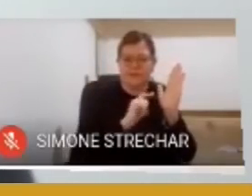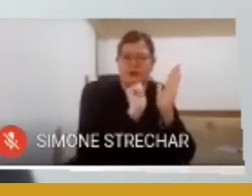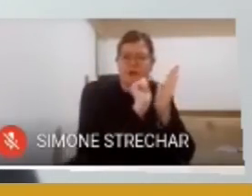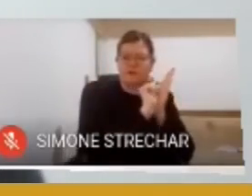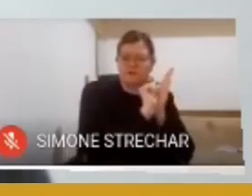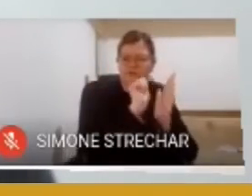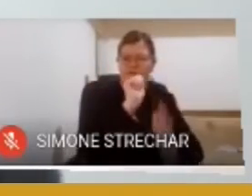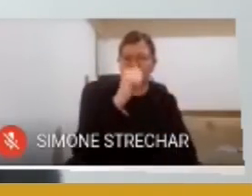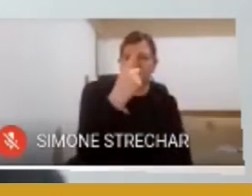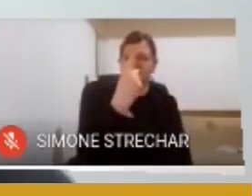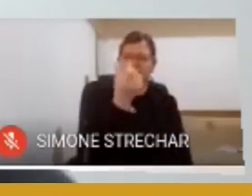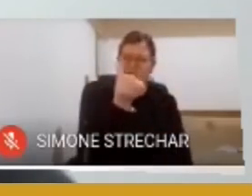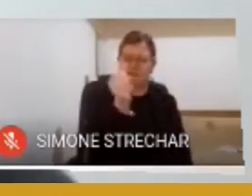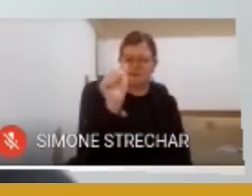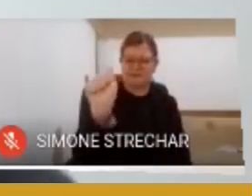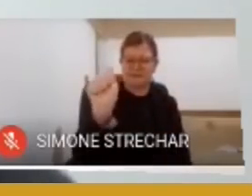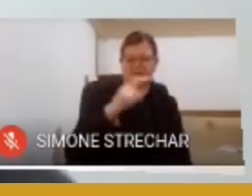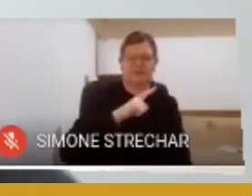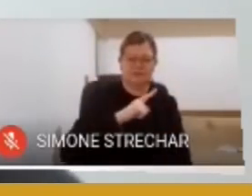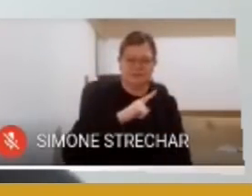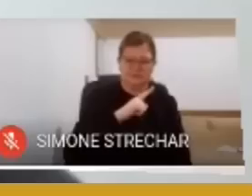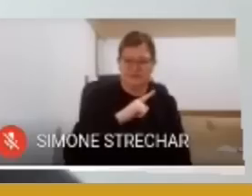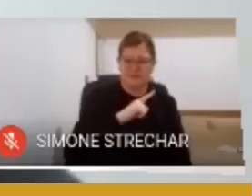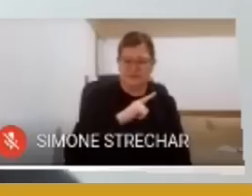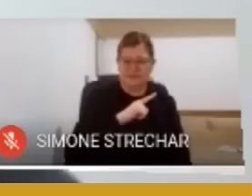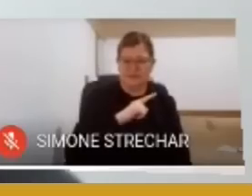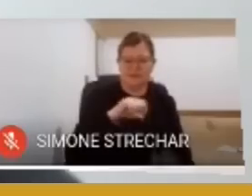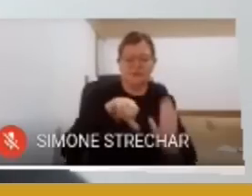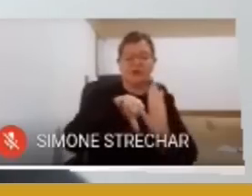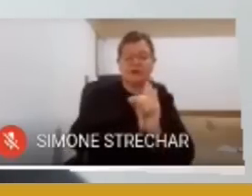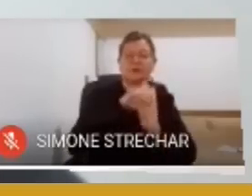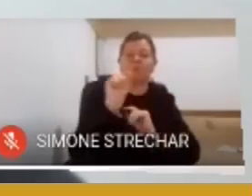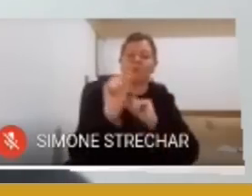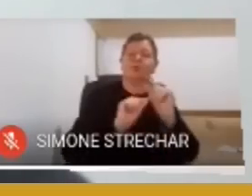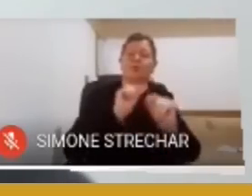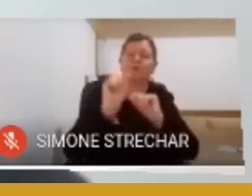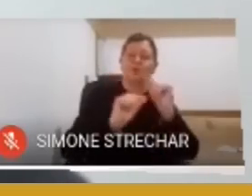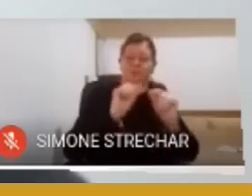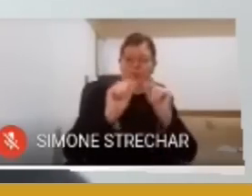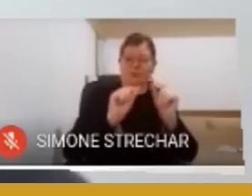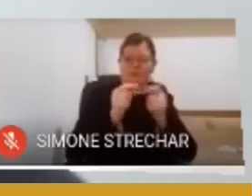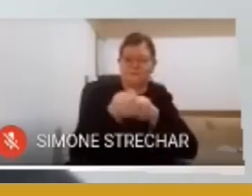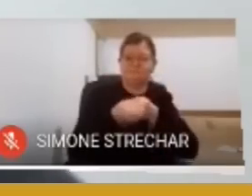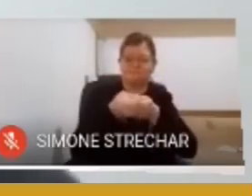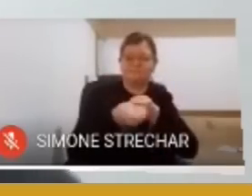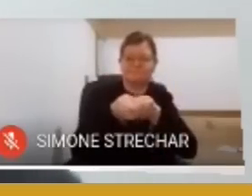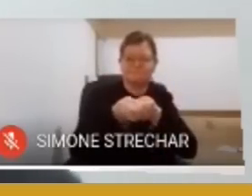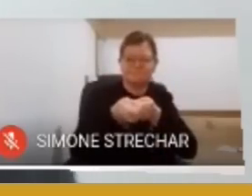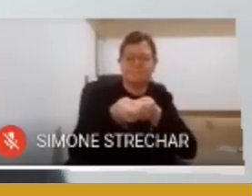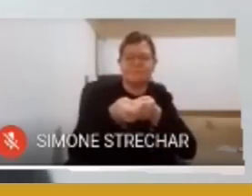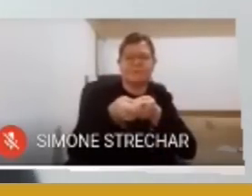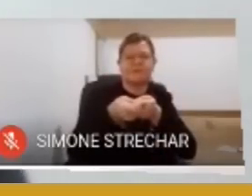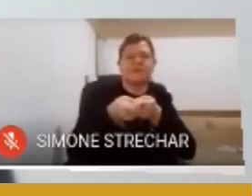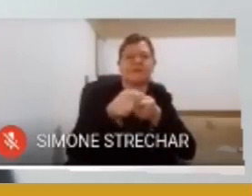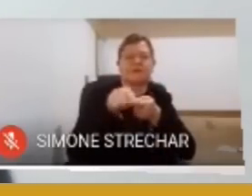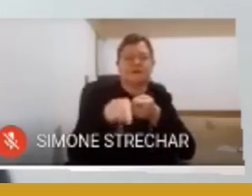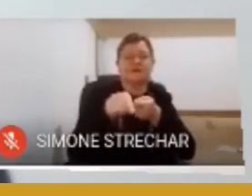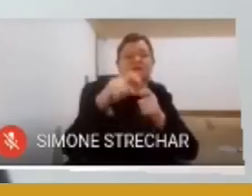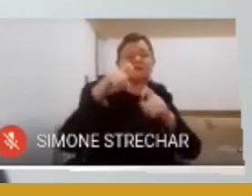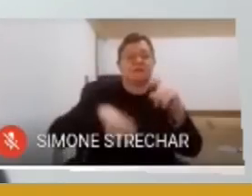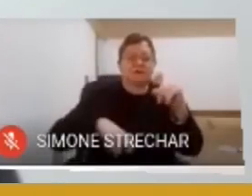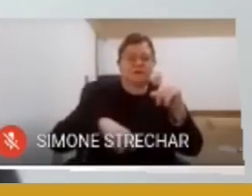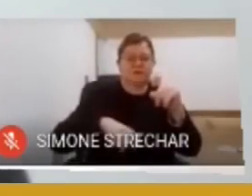sexual, ele é voltado para a área do trabalho. Então, quando um chefe, uma chefe, alguém superior